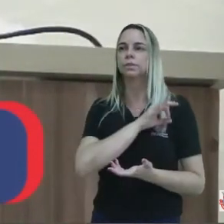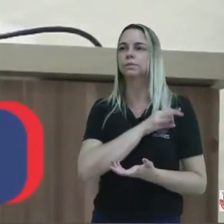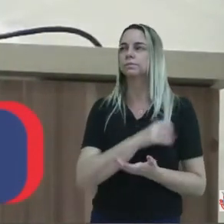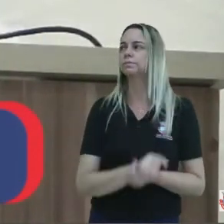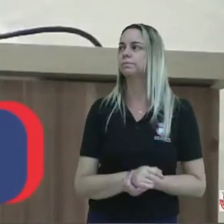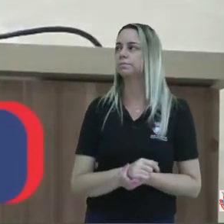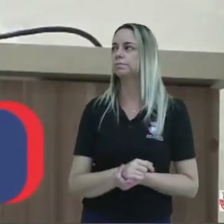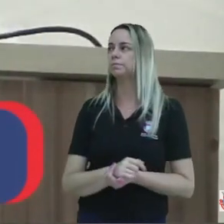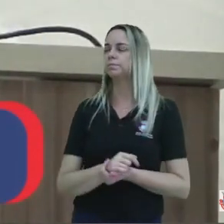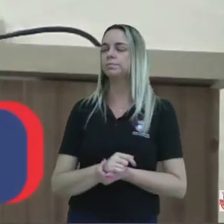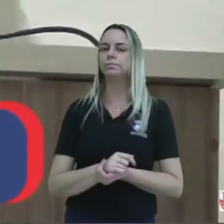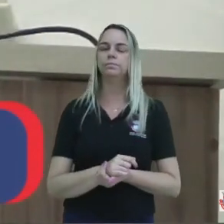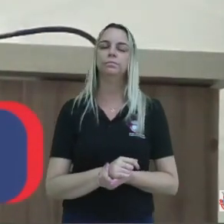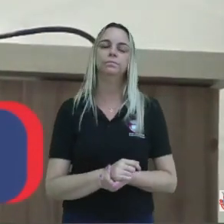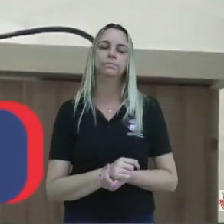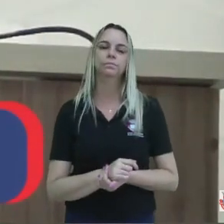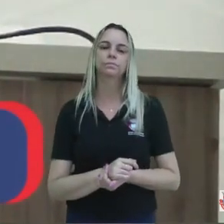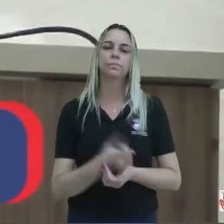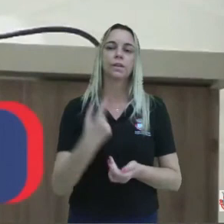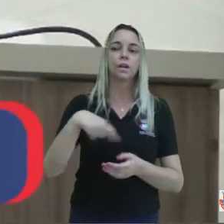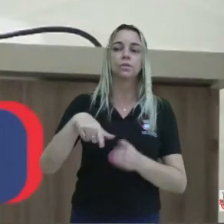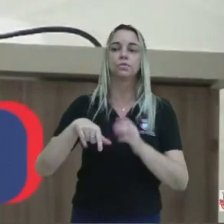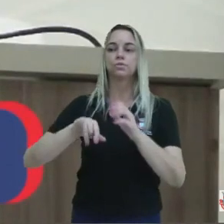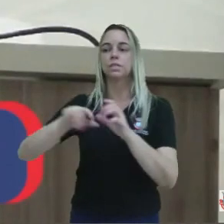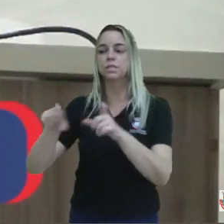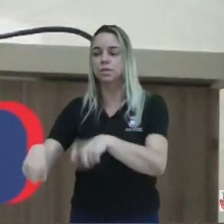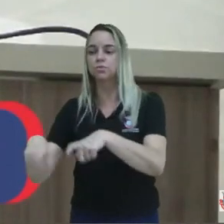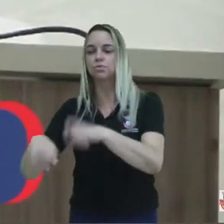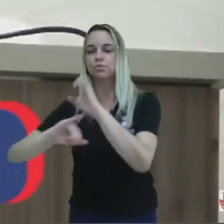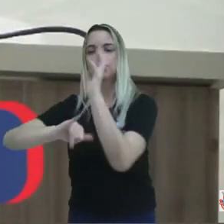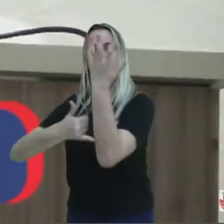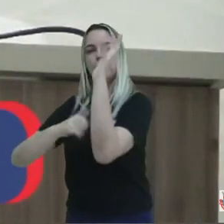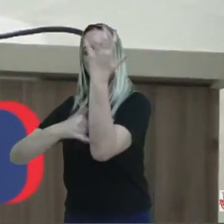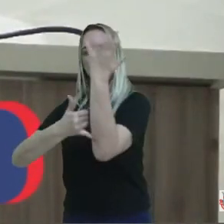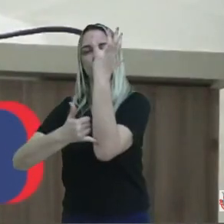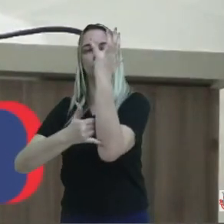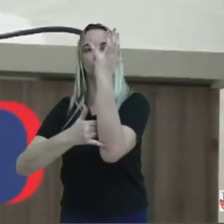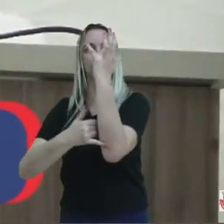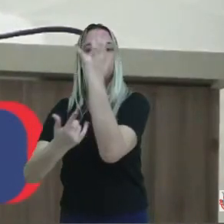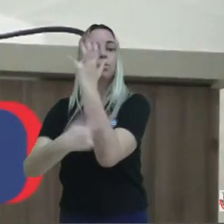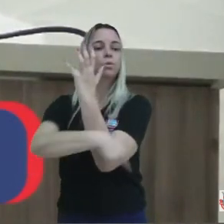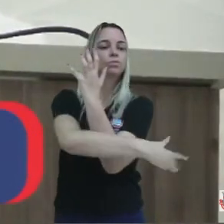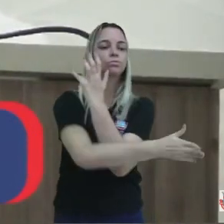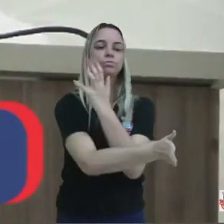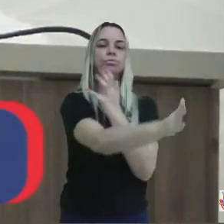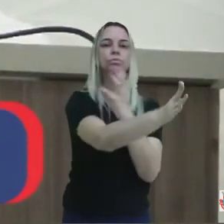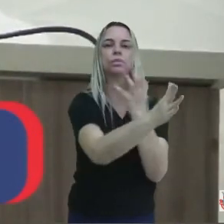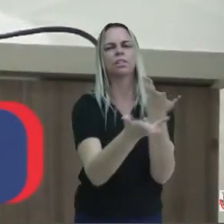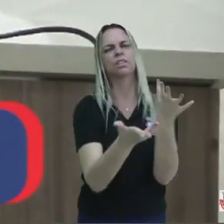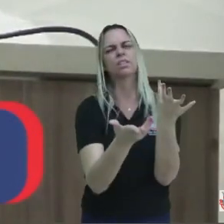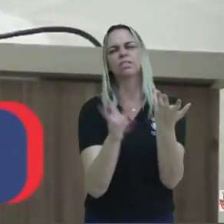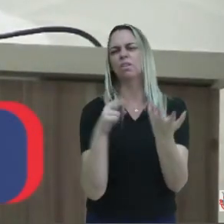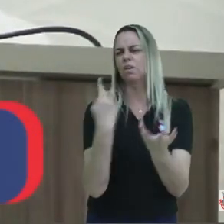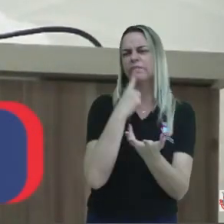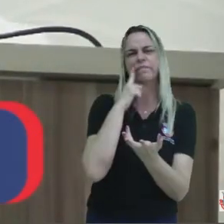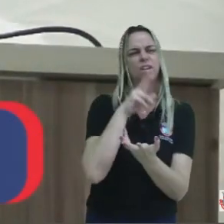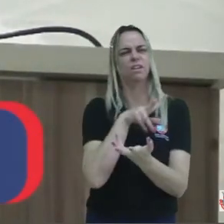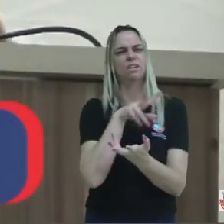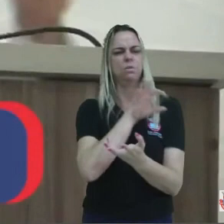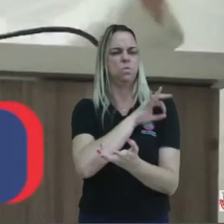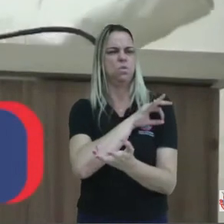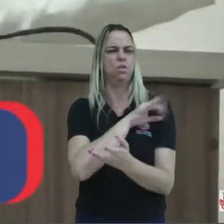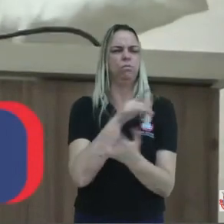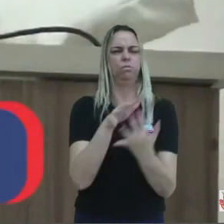vem trabalhar, fica se escondendo, vereador Júnior, como eu encontrei segunda-feira à tarde, 4 horas da tarde,